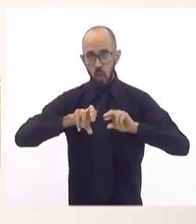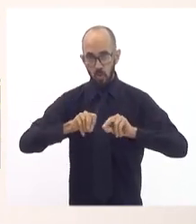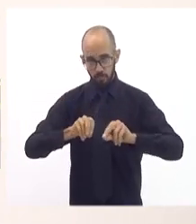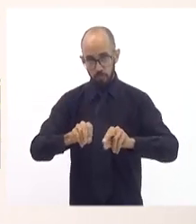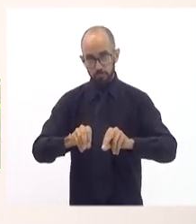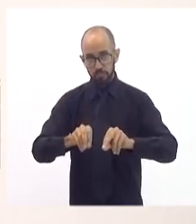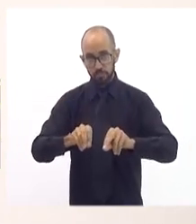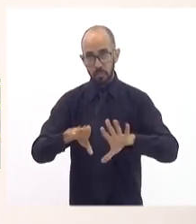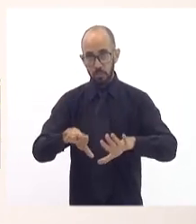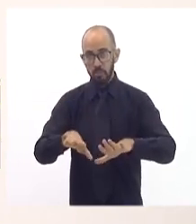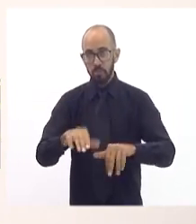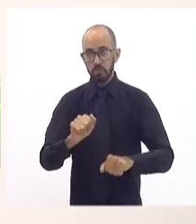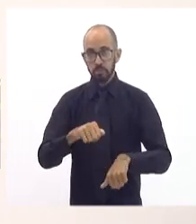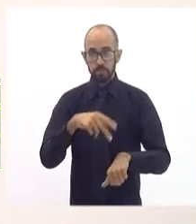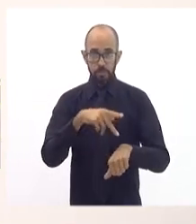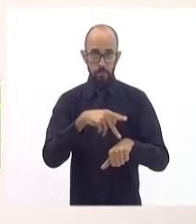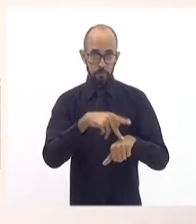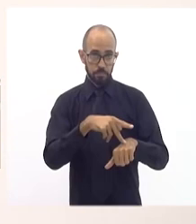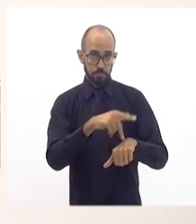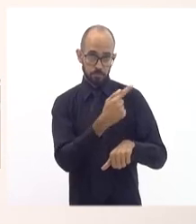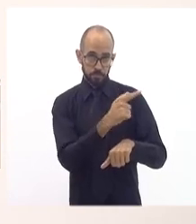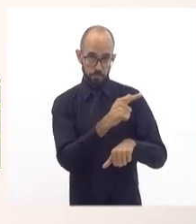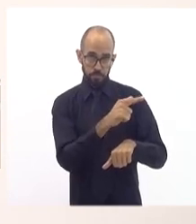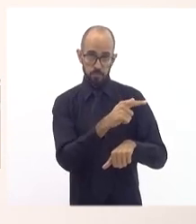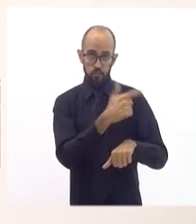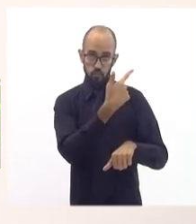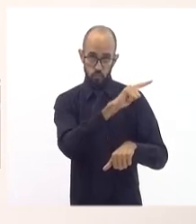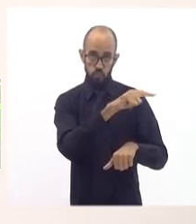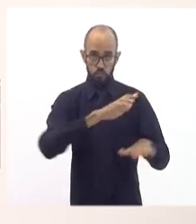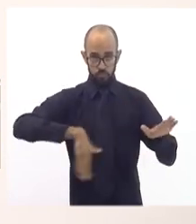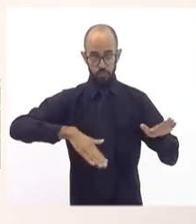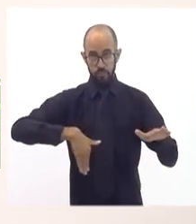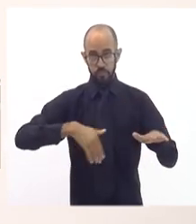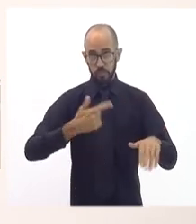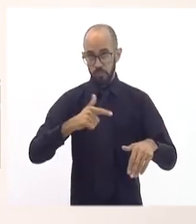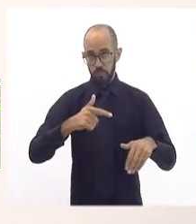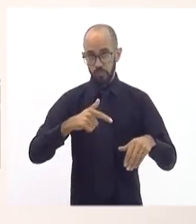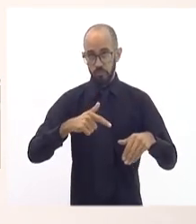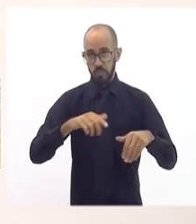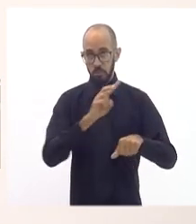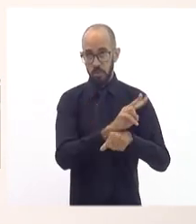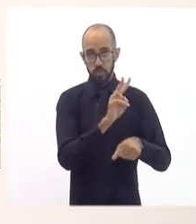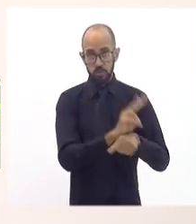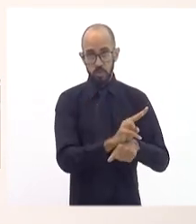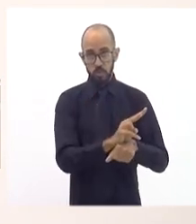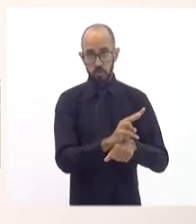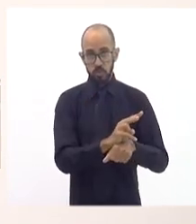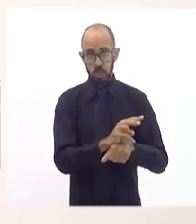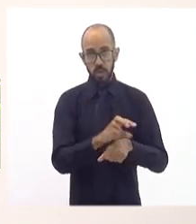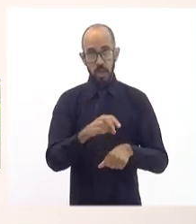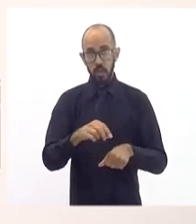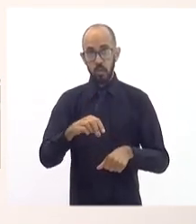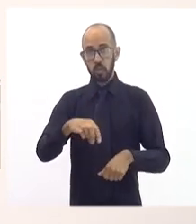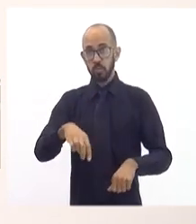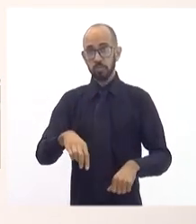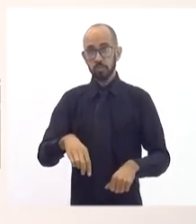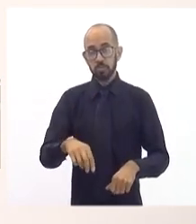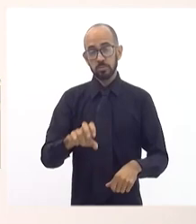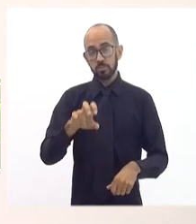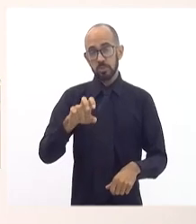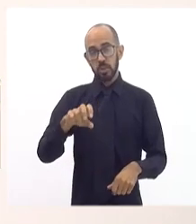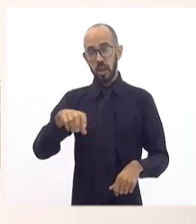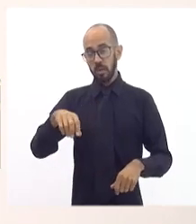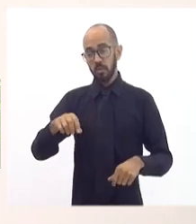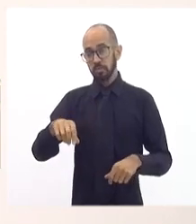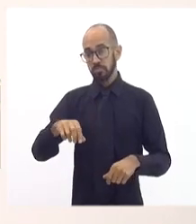a praia do Cardo Pedra de Guaratiba que não tem manta e o monte de já tá com meio metro daqui a pouco Eu que moro na praia